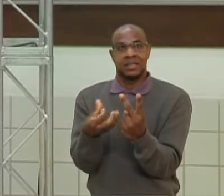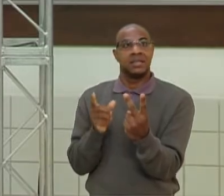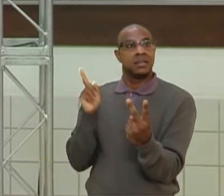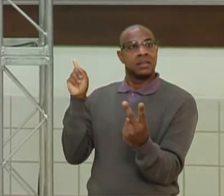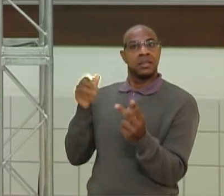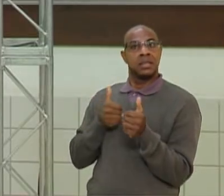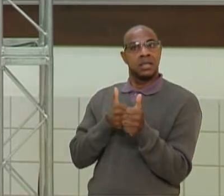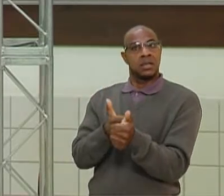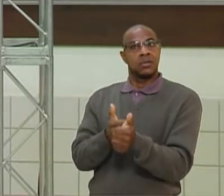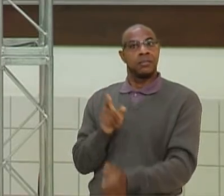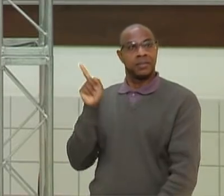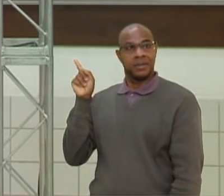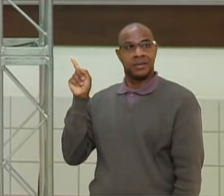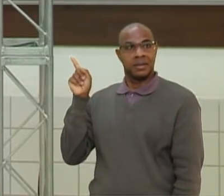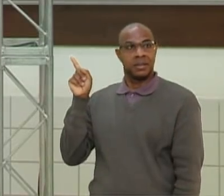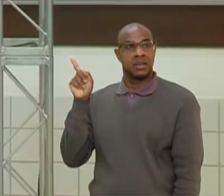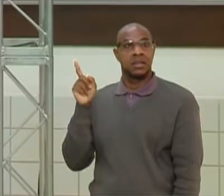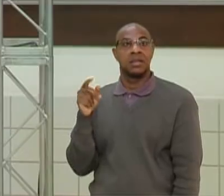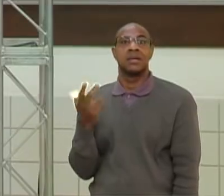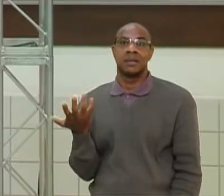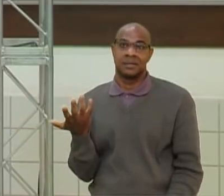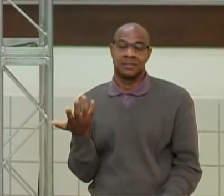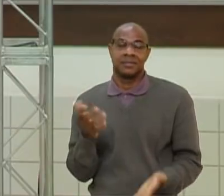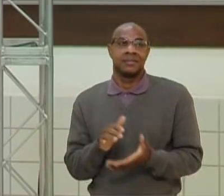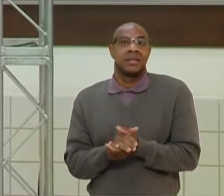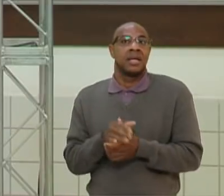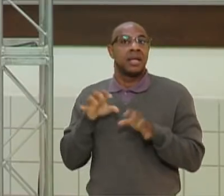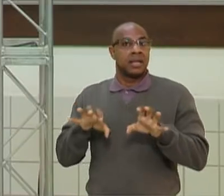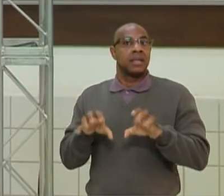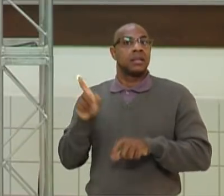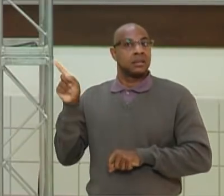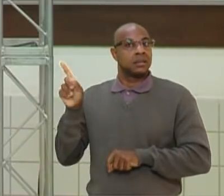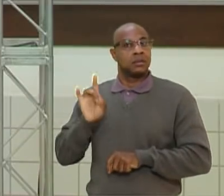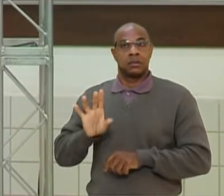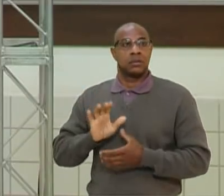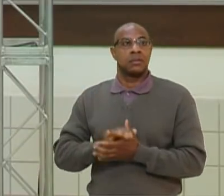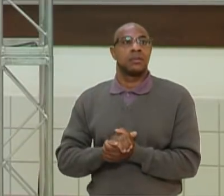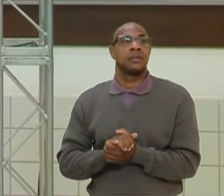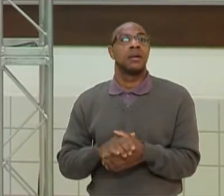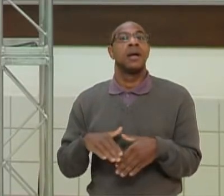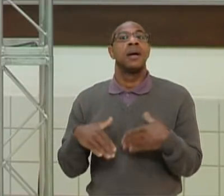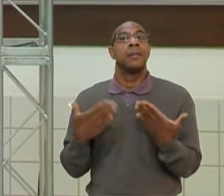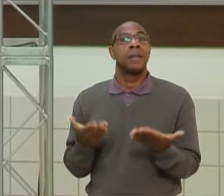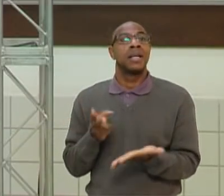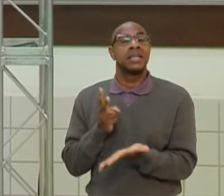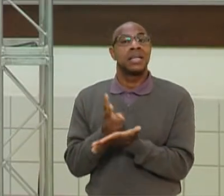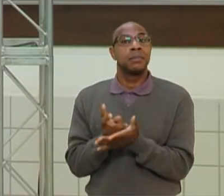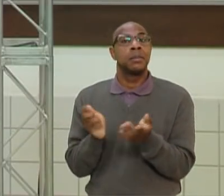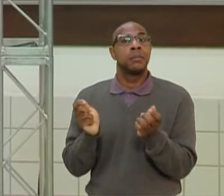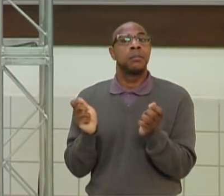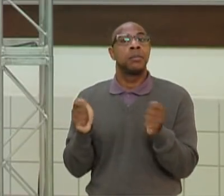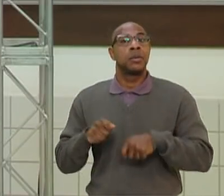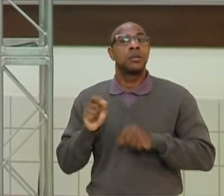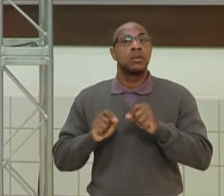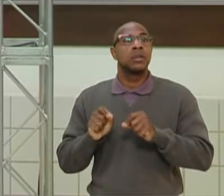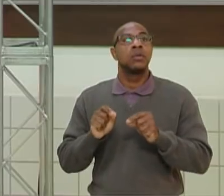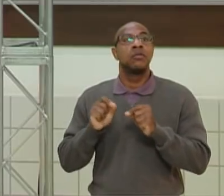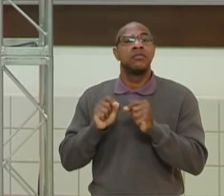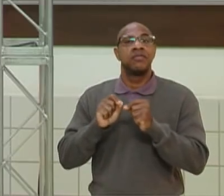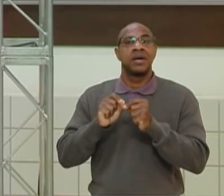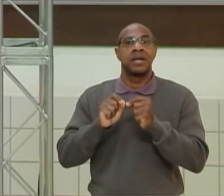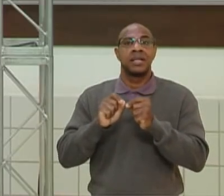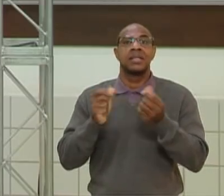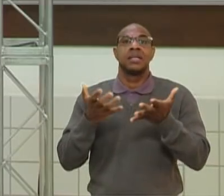a gente simplificar, que essa é a maior redução que a gente pode fazer nesse caso. Mas sempre que possível, fazer,